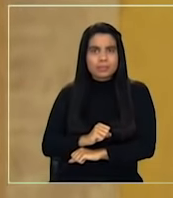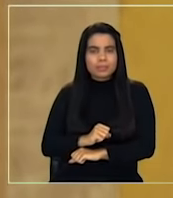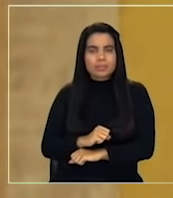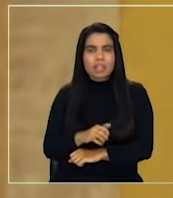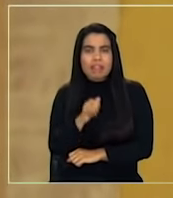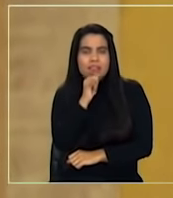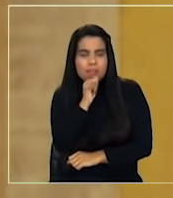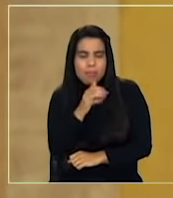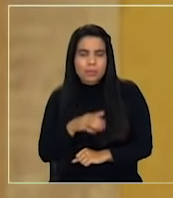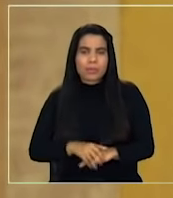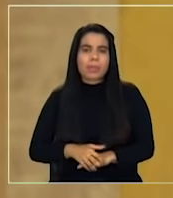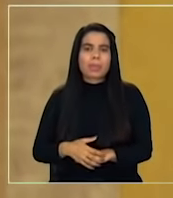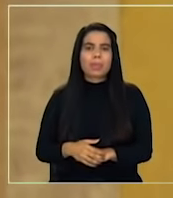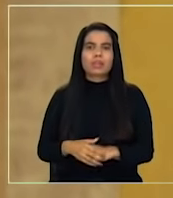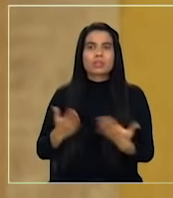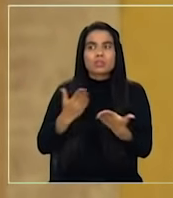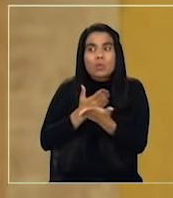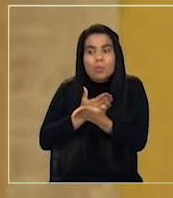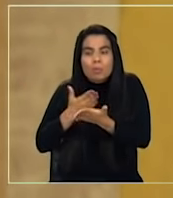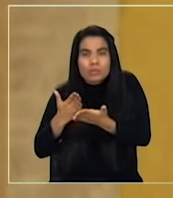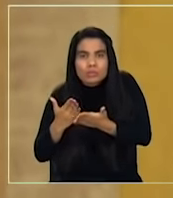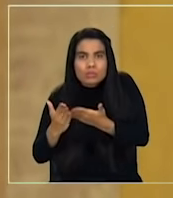no início da pandemia,